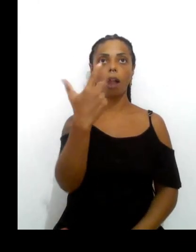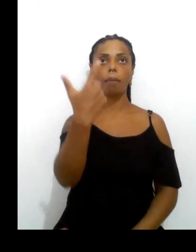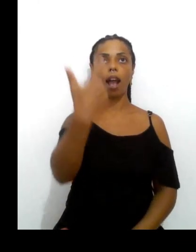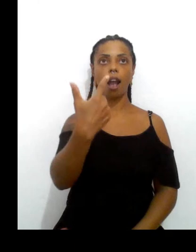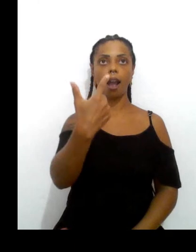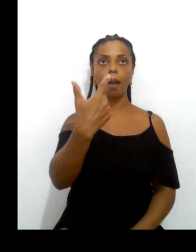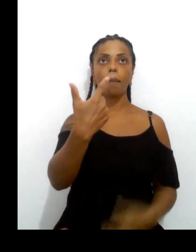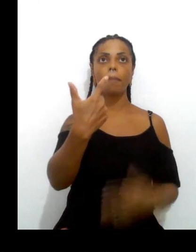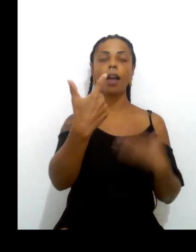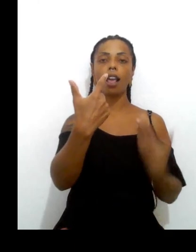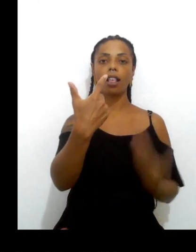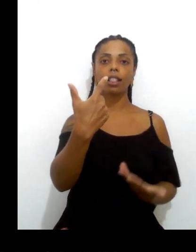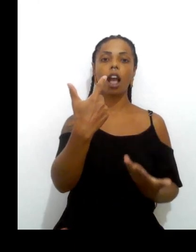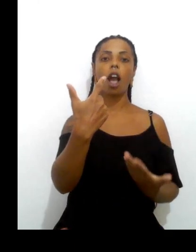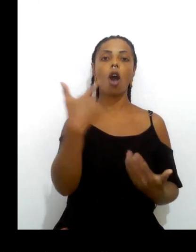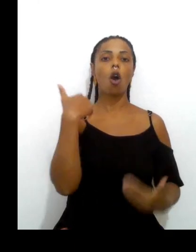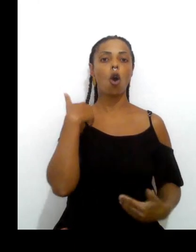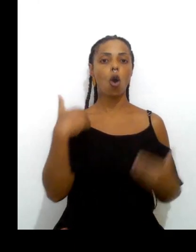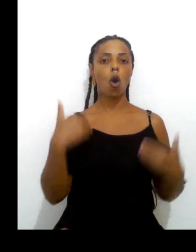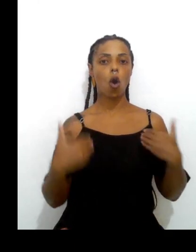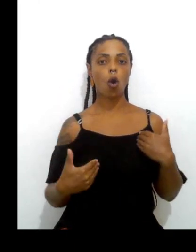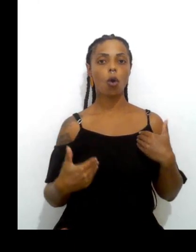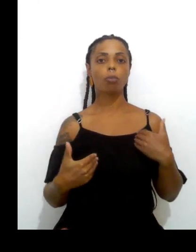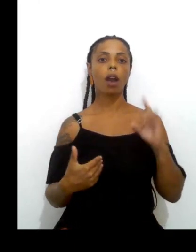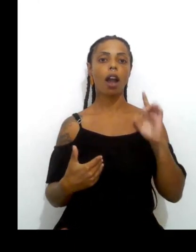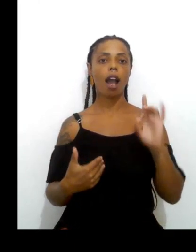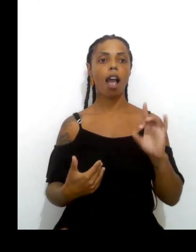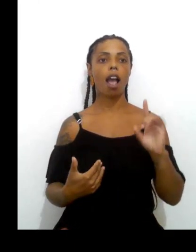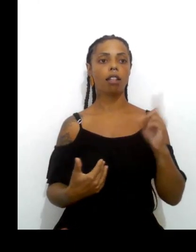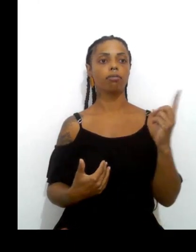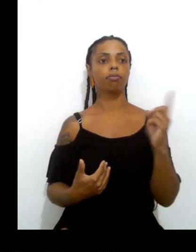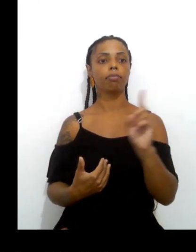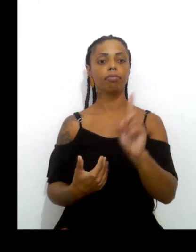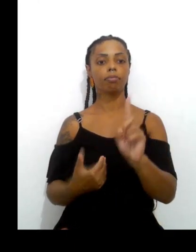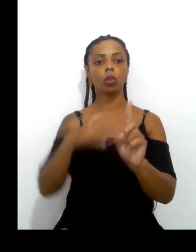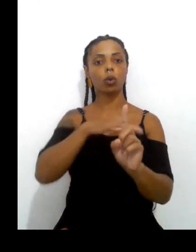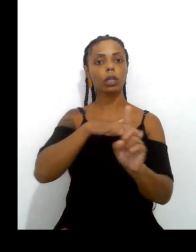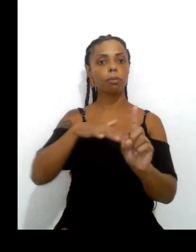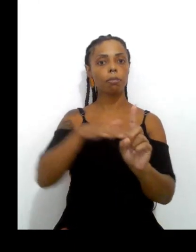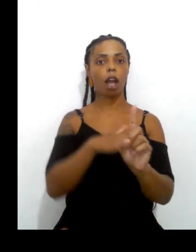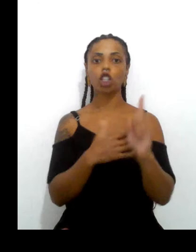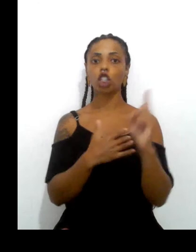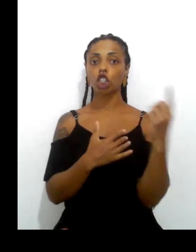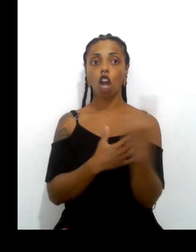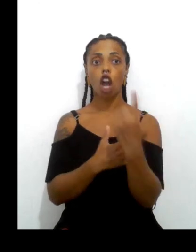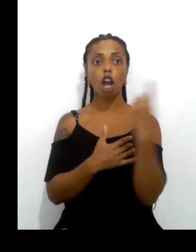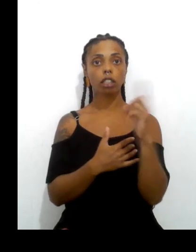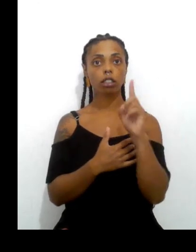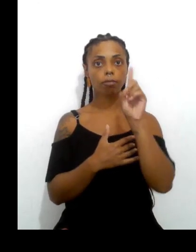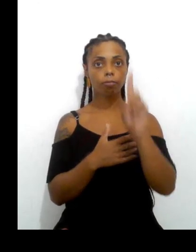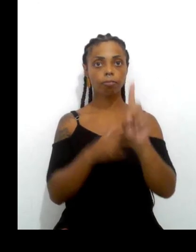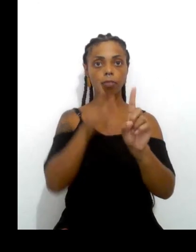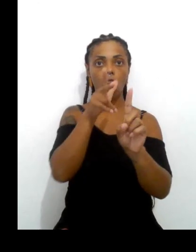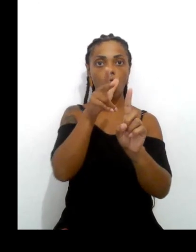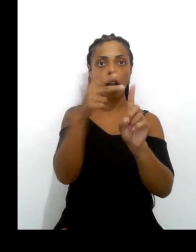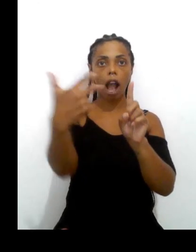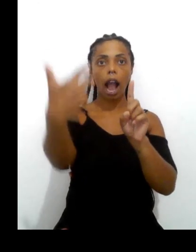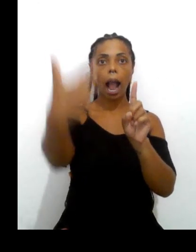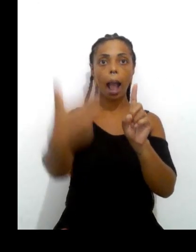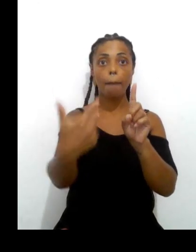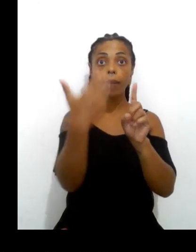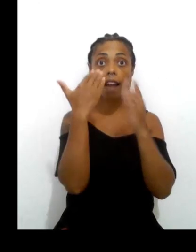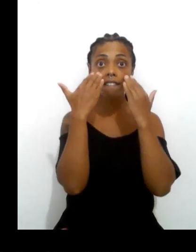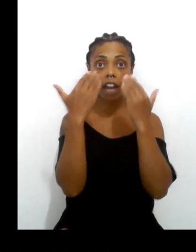eram tomados um a um isolados em um espaço olhando de frente e no olhar